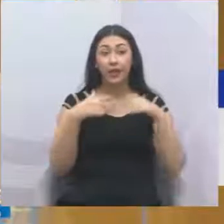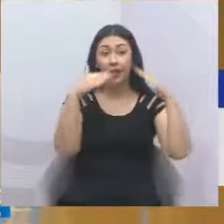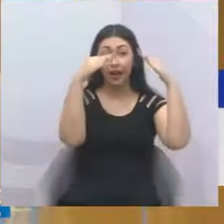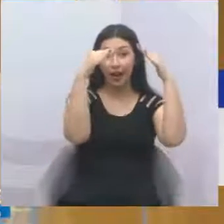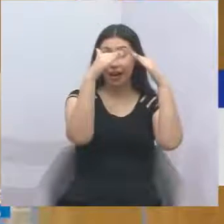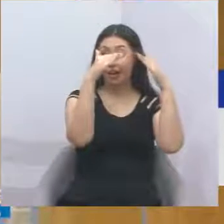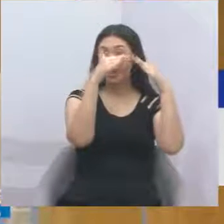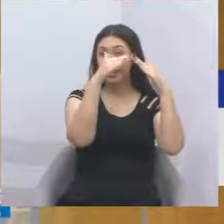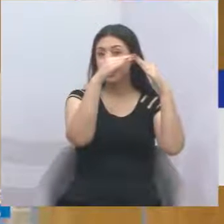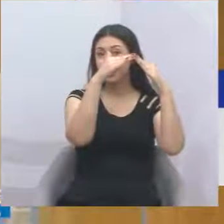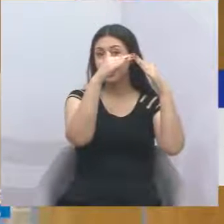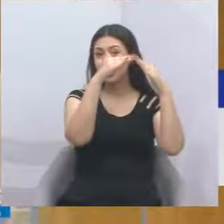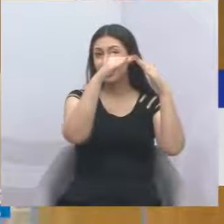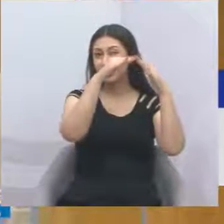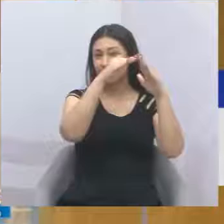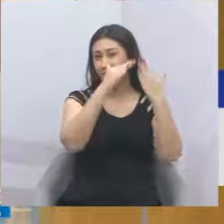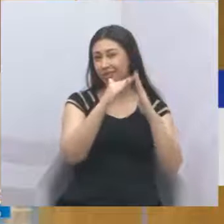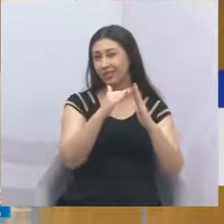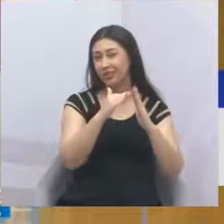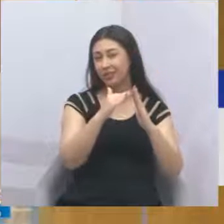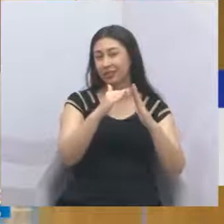estão rachadas,